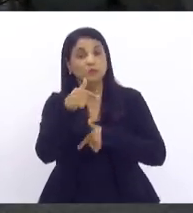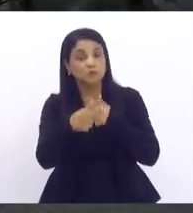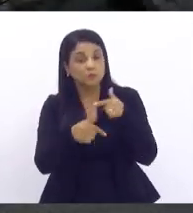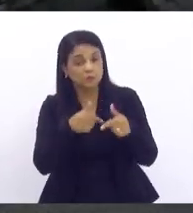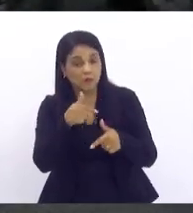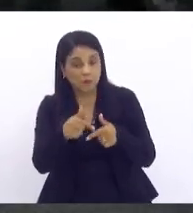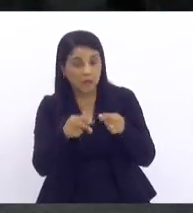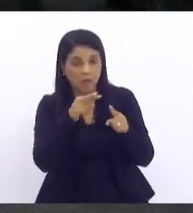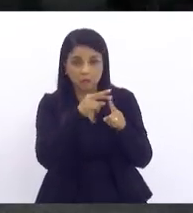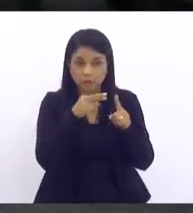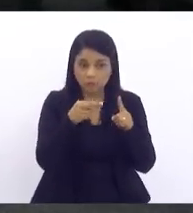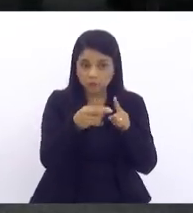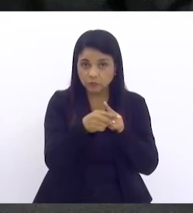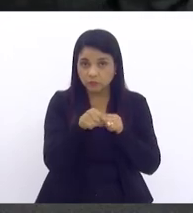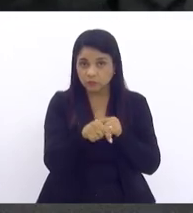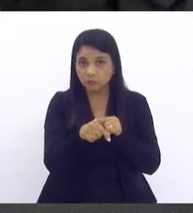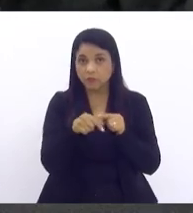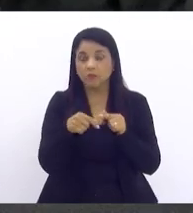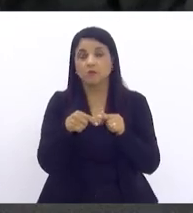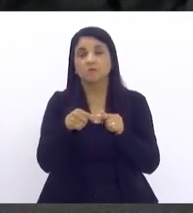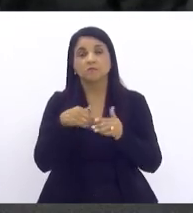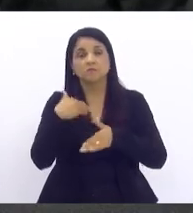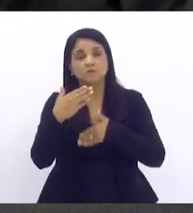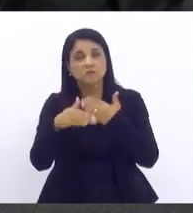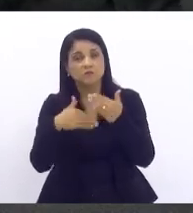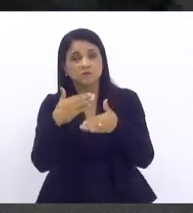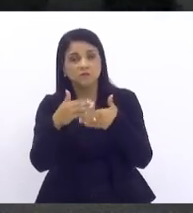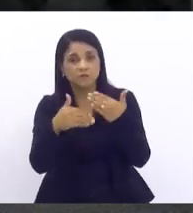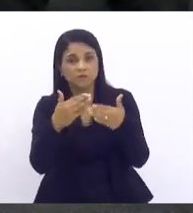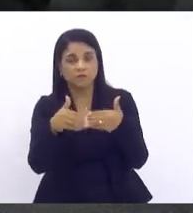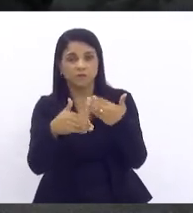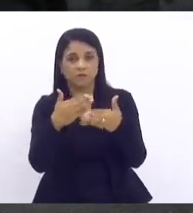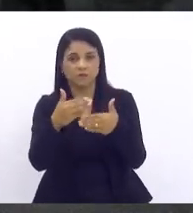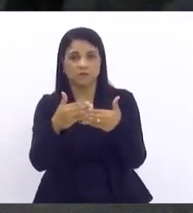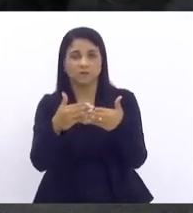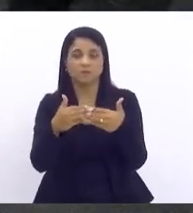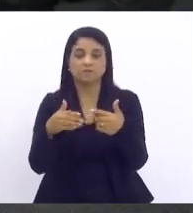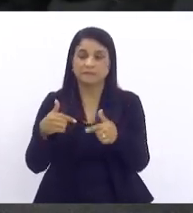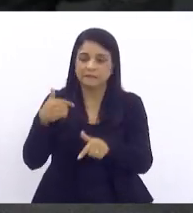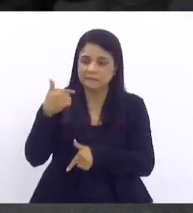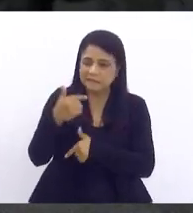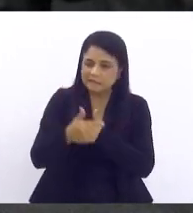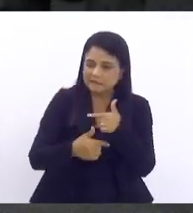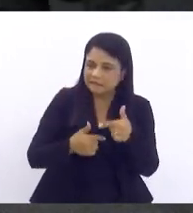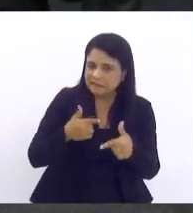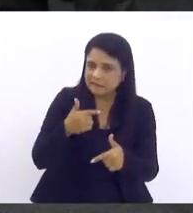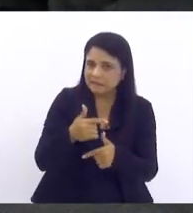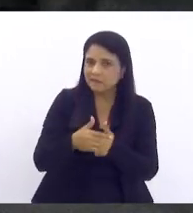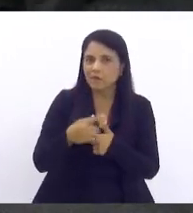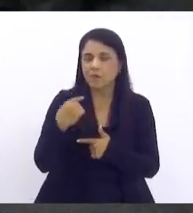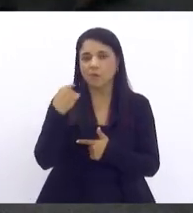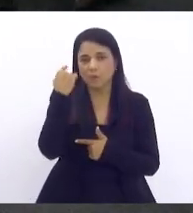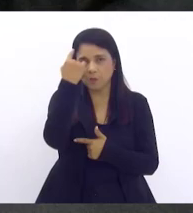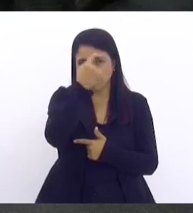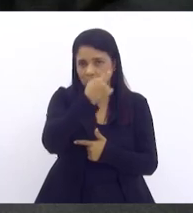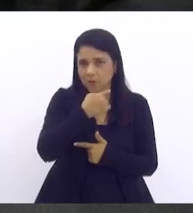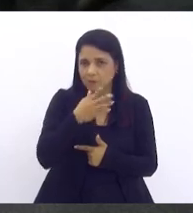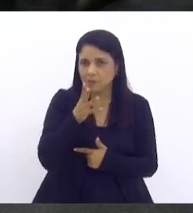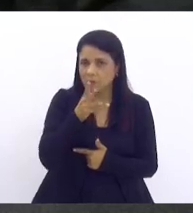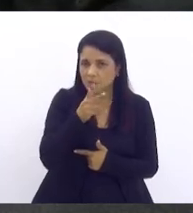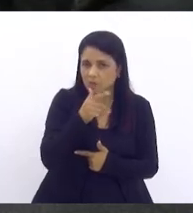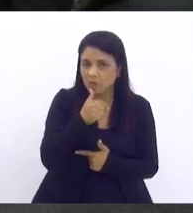que é desenvolvido com especificidades em relação ao recorte da jornada de trabalho cumprida, à